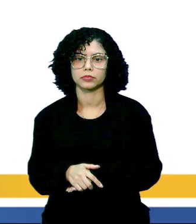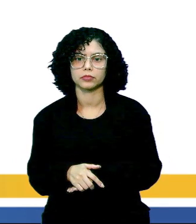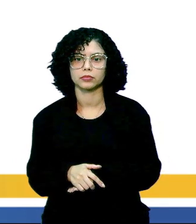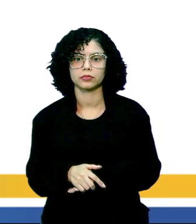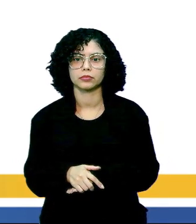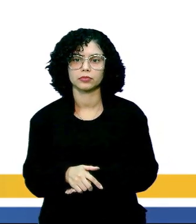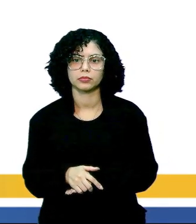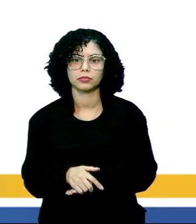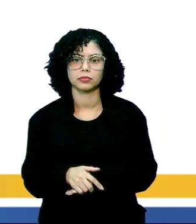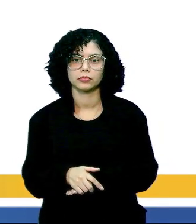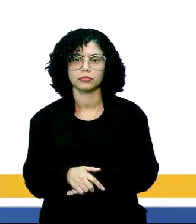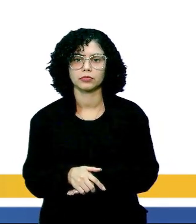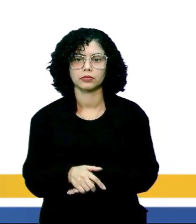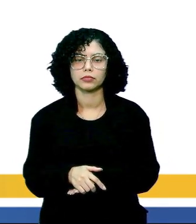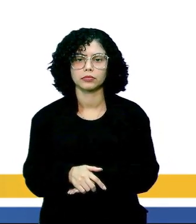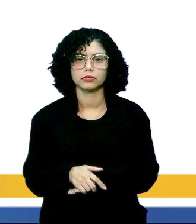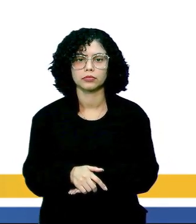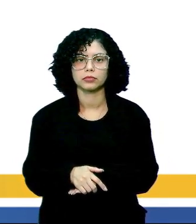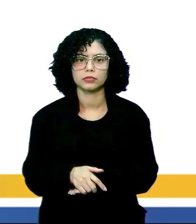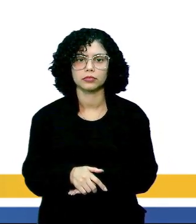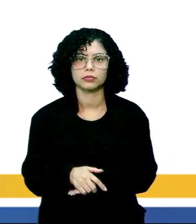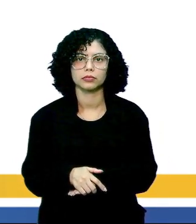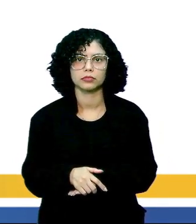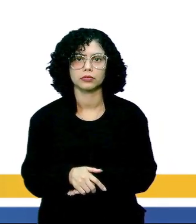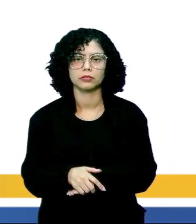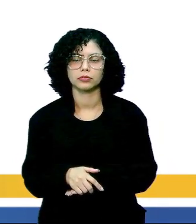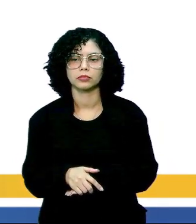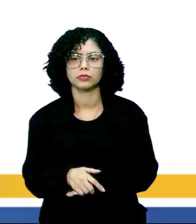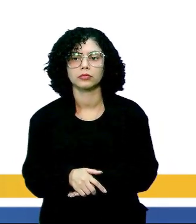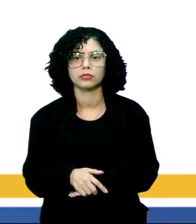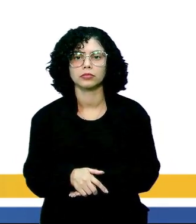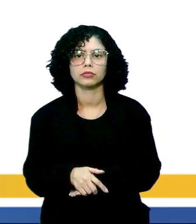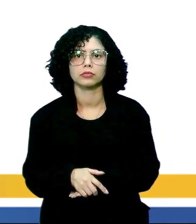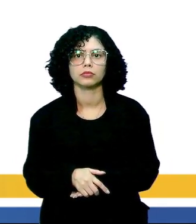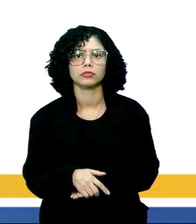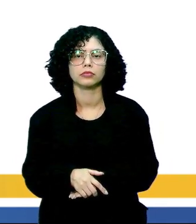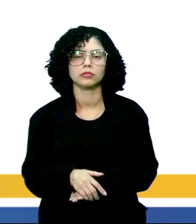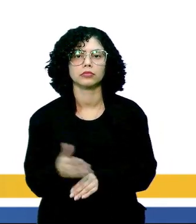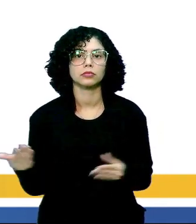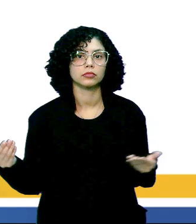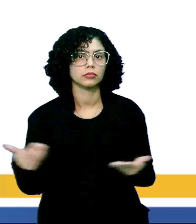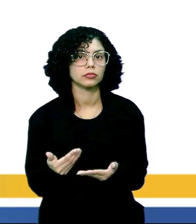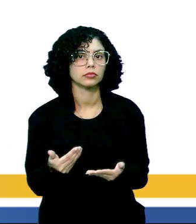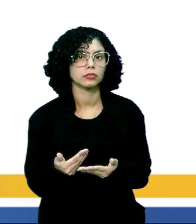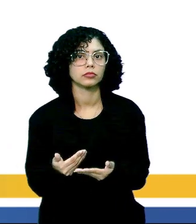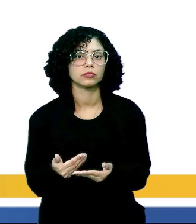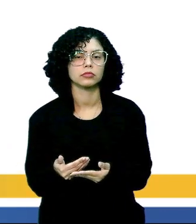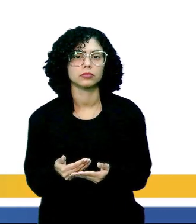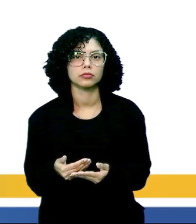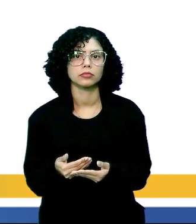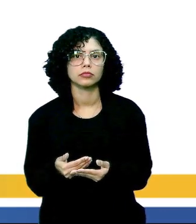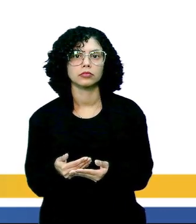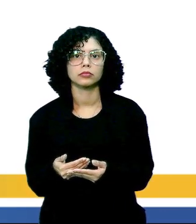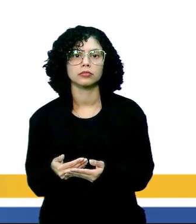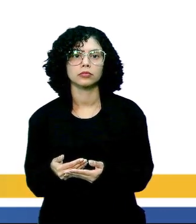hora, ok? Horas e minutos. Vamos agora para a nossa